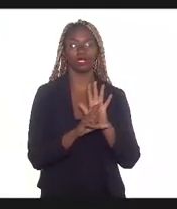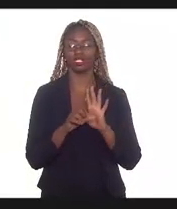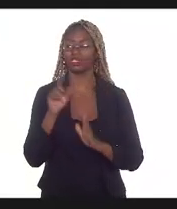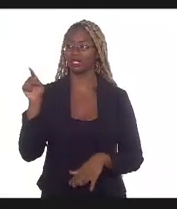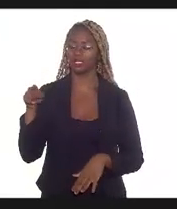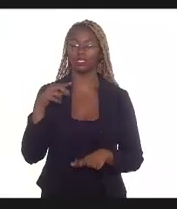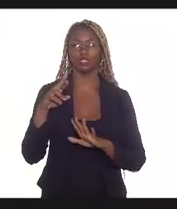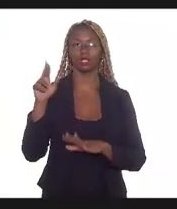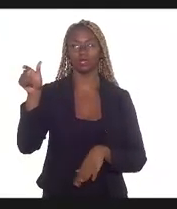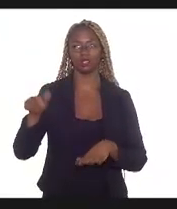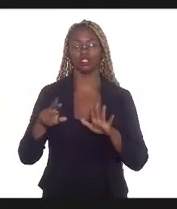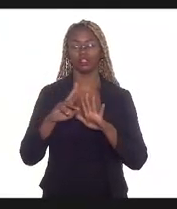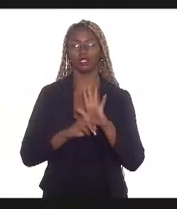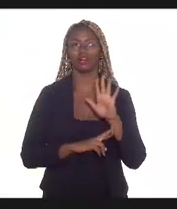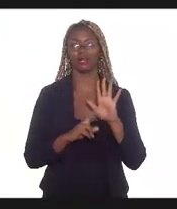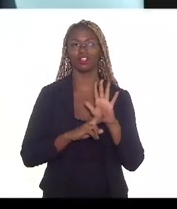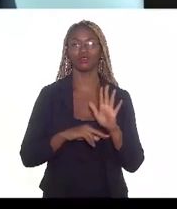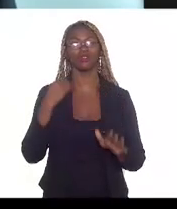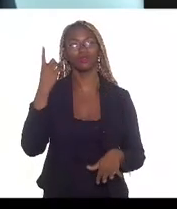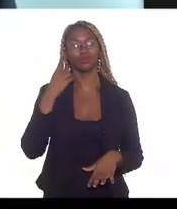Bacelar.